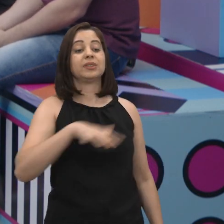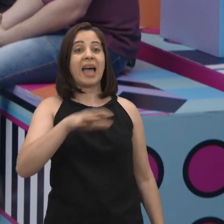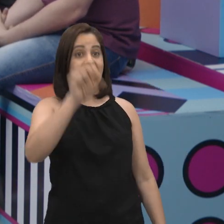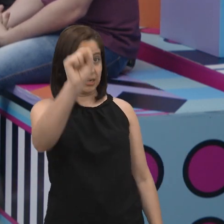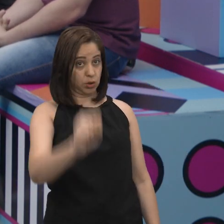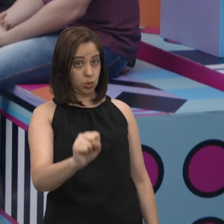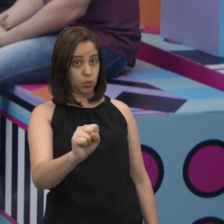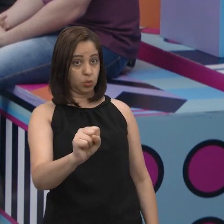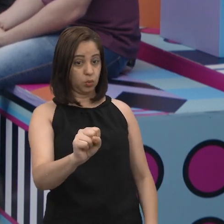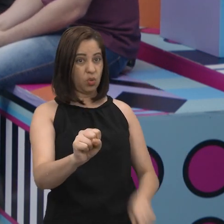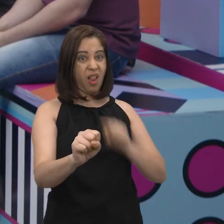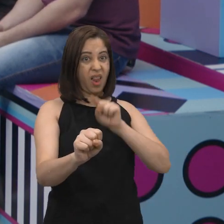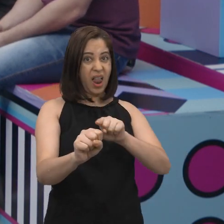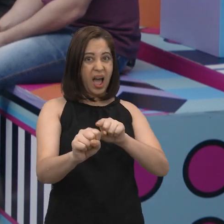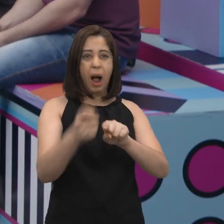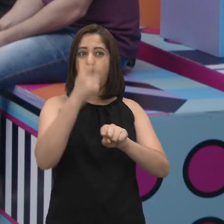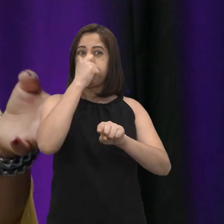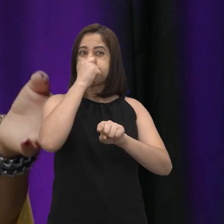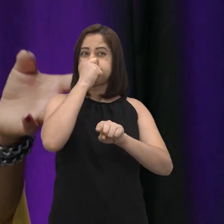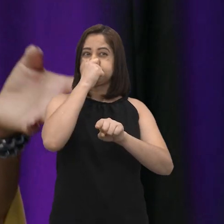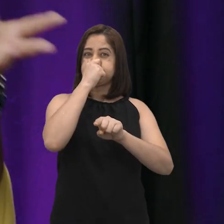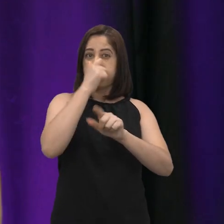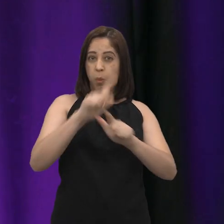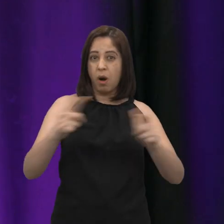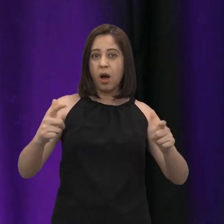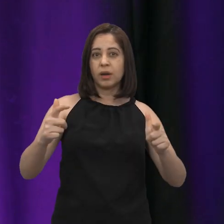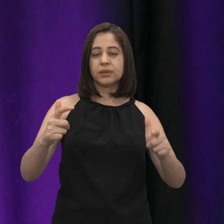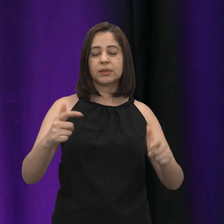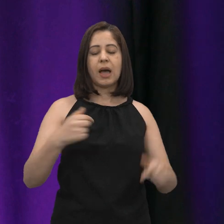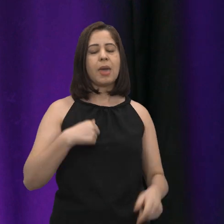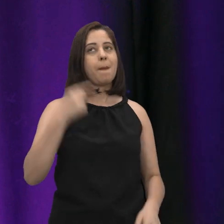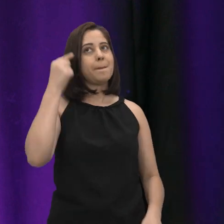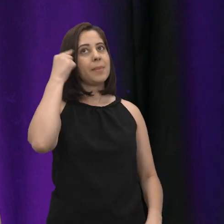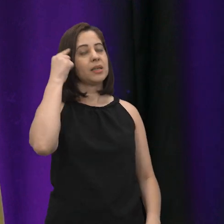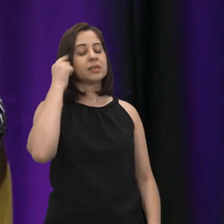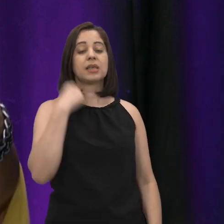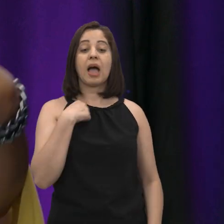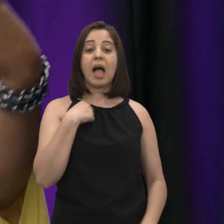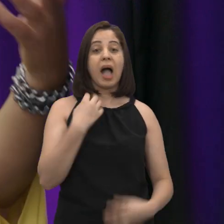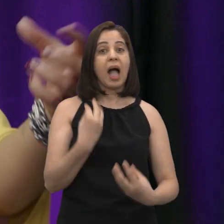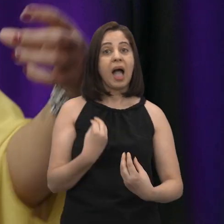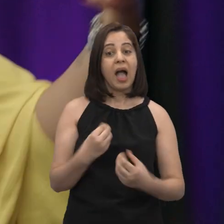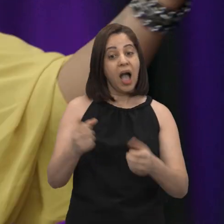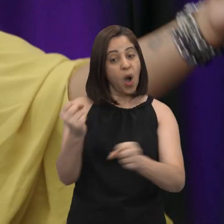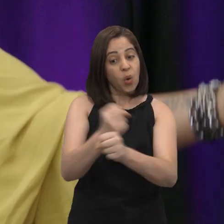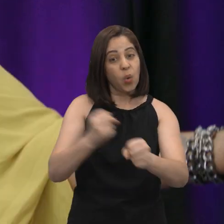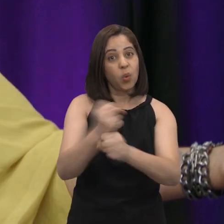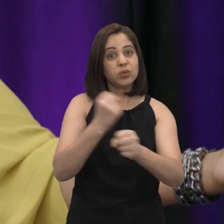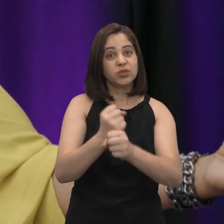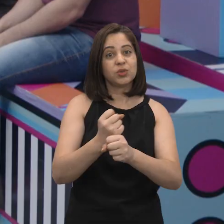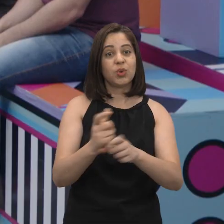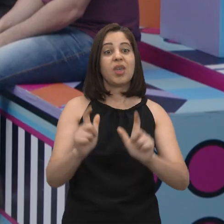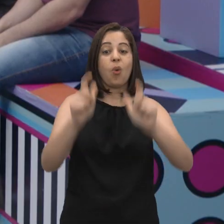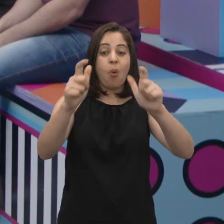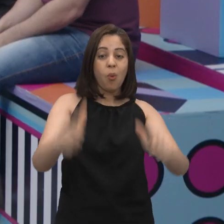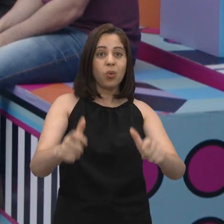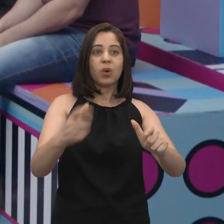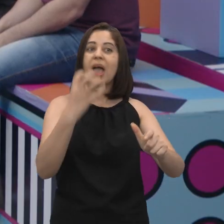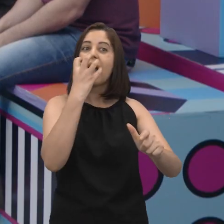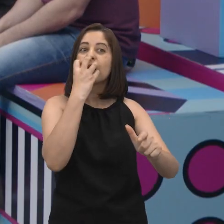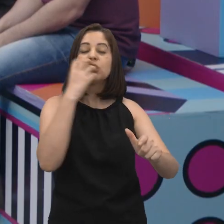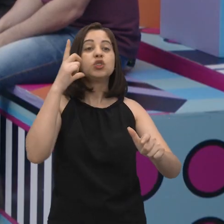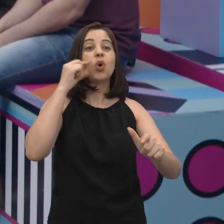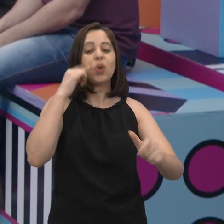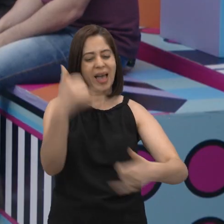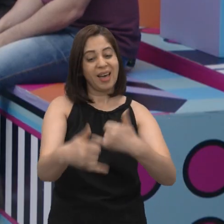sul, que é muito populosa em São José, eu posso levar um espaço ali de recreação para os animais, porque ali concentra uma grande... Né,